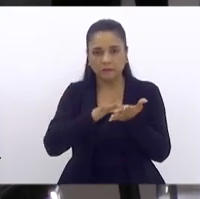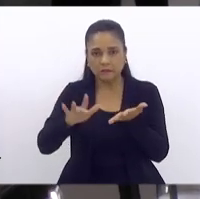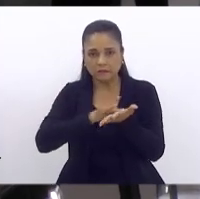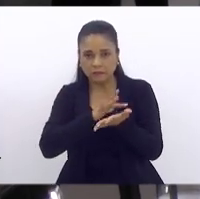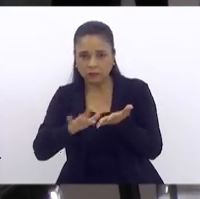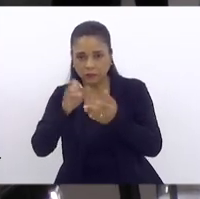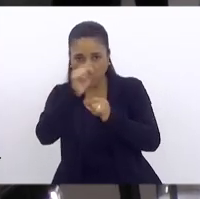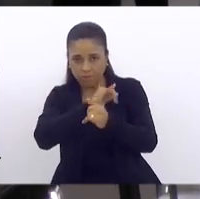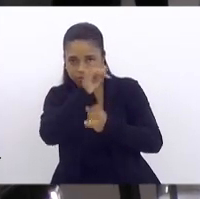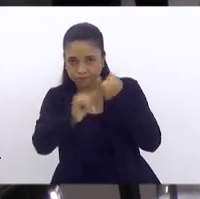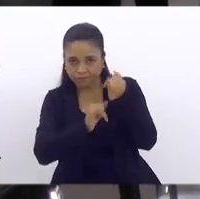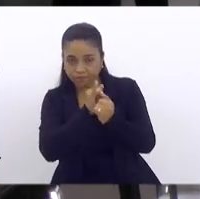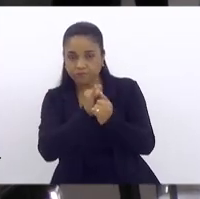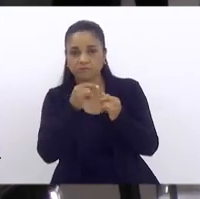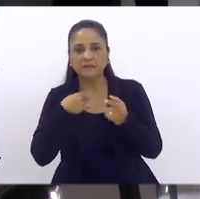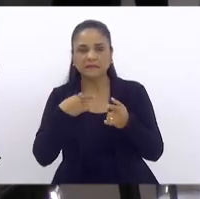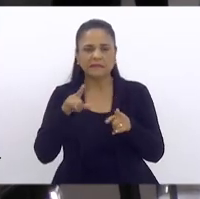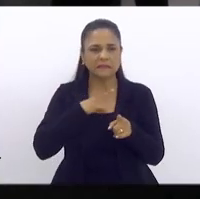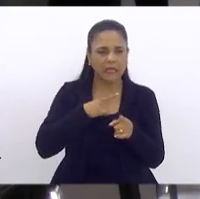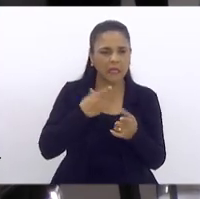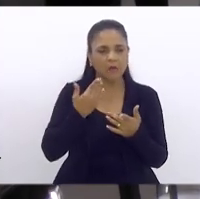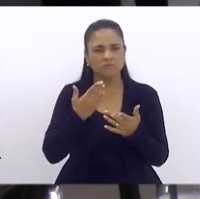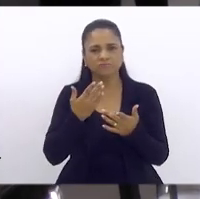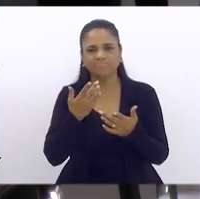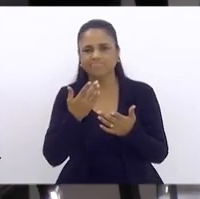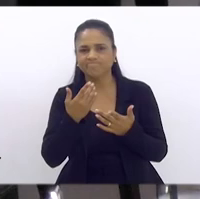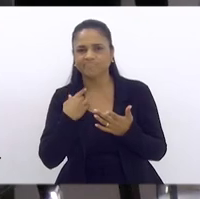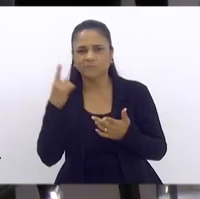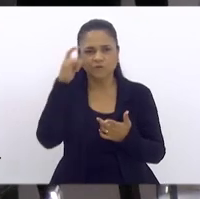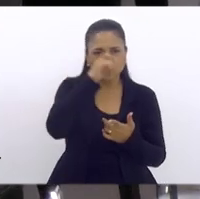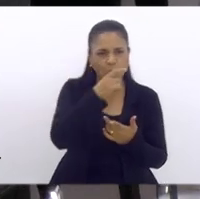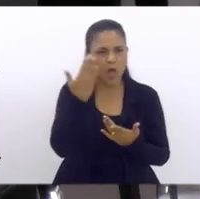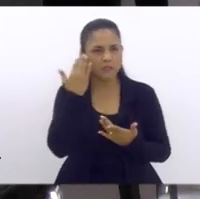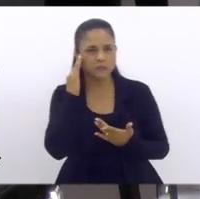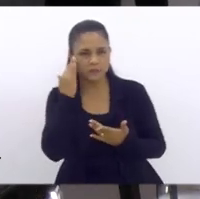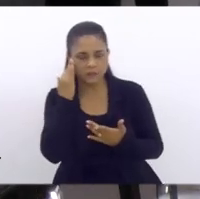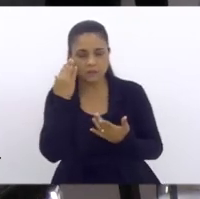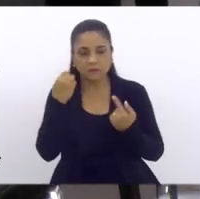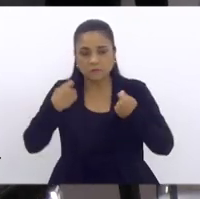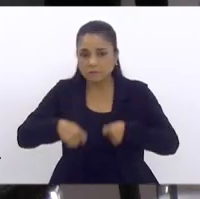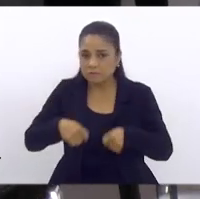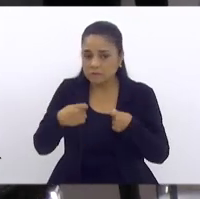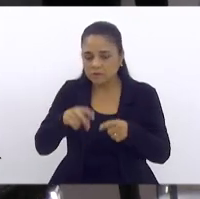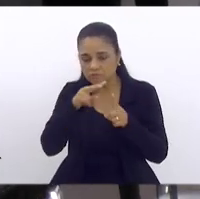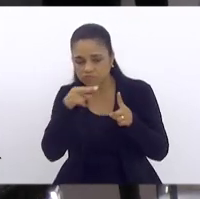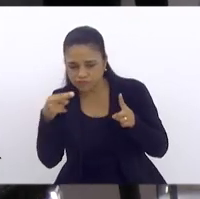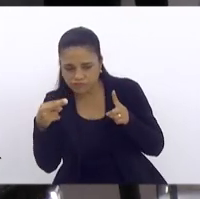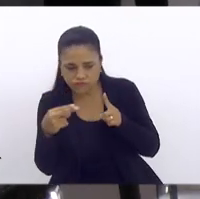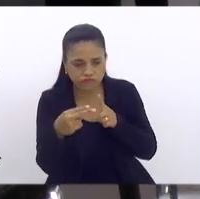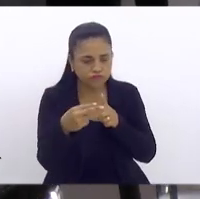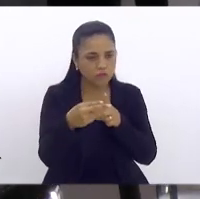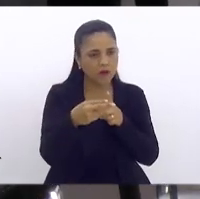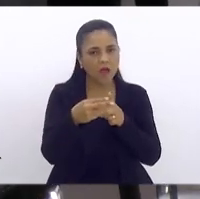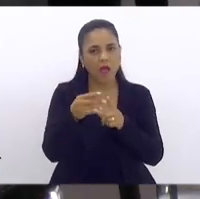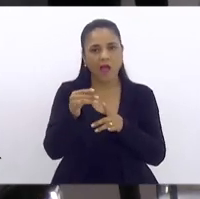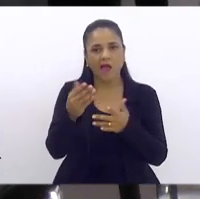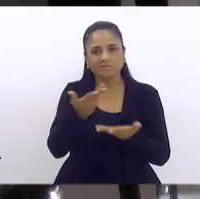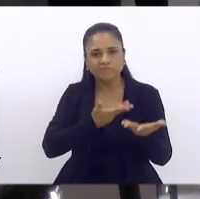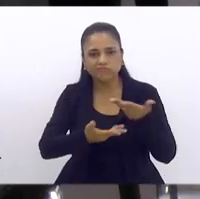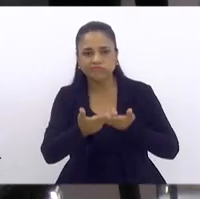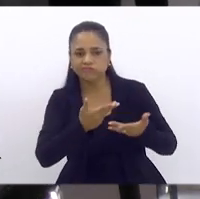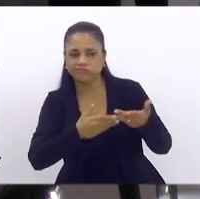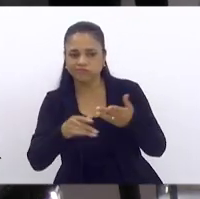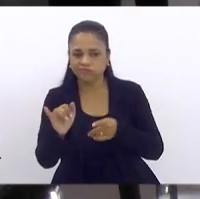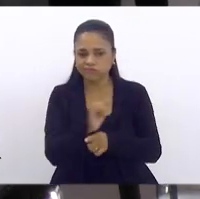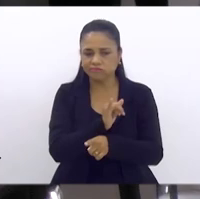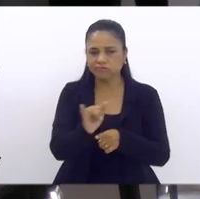ainda existem algumas lacunas de entendimento, então a gente precisava olhar um pouco para essas dinâmicas, né? Então, a gente